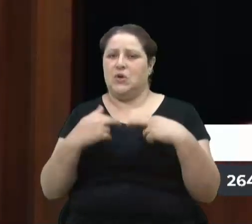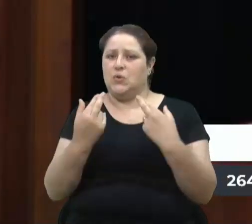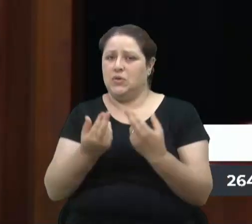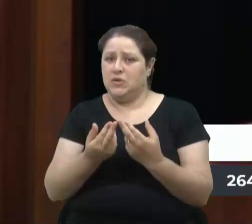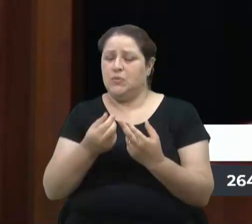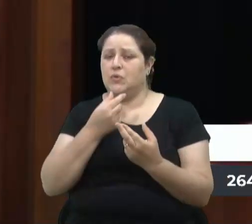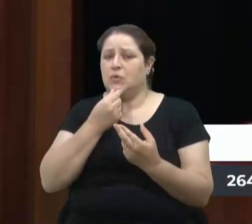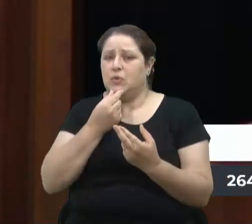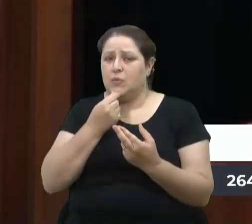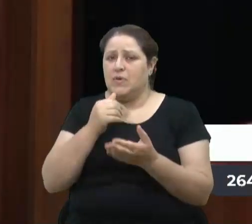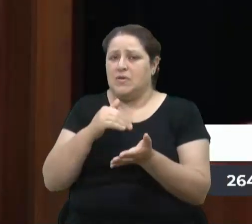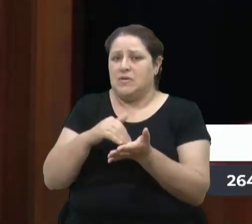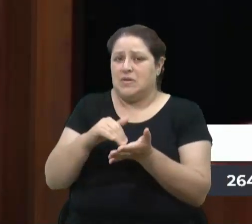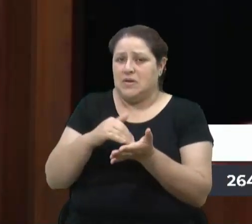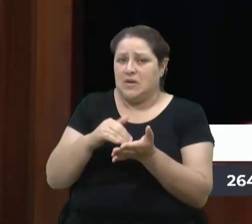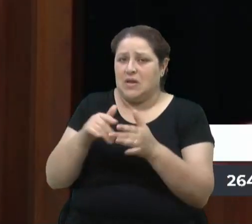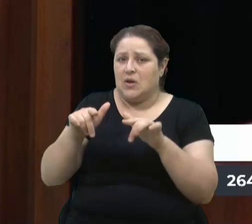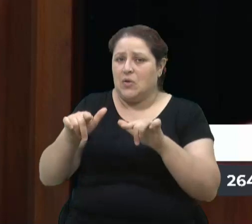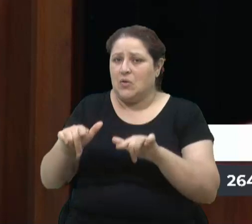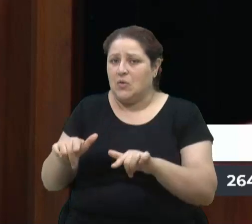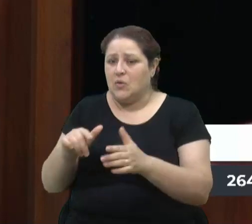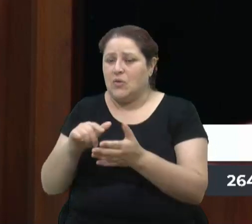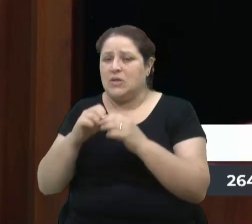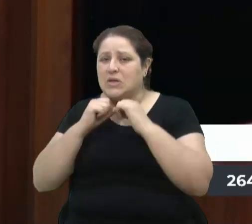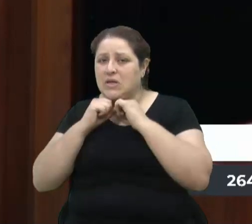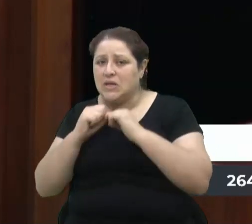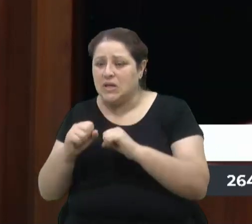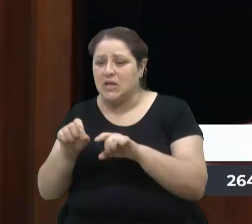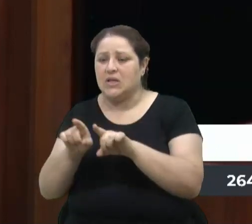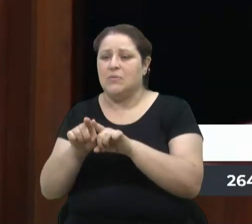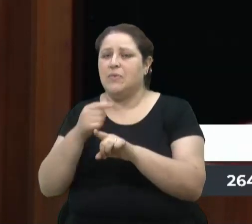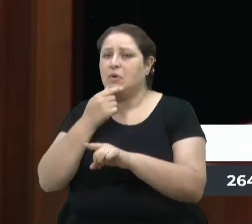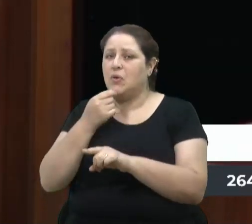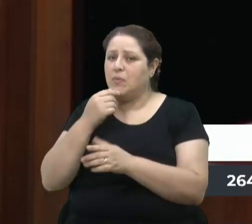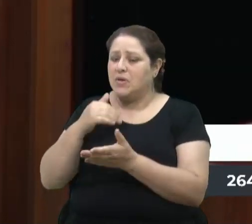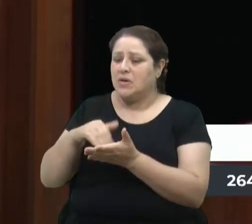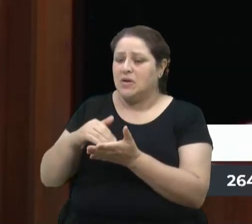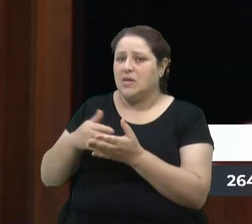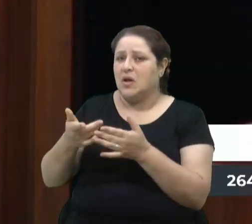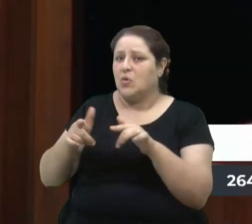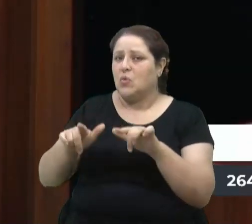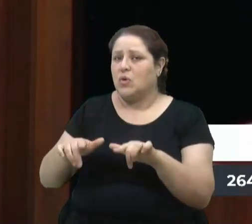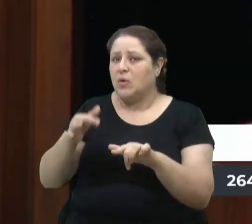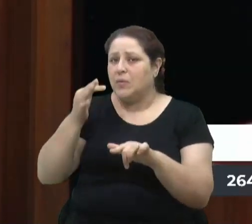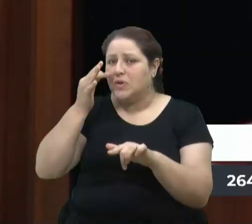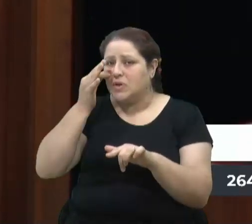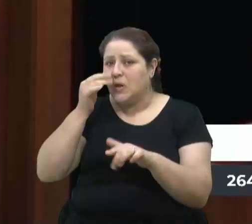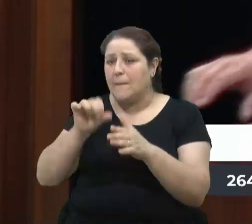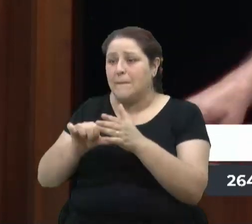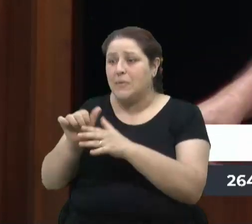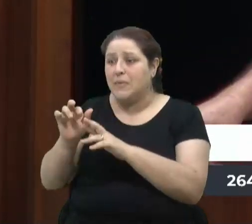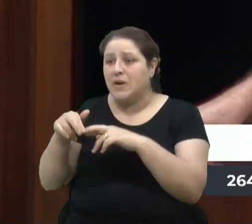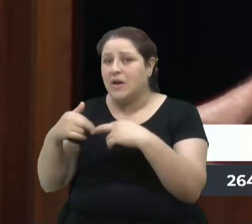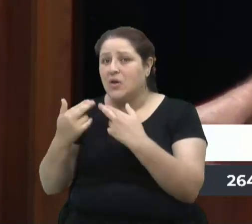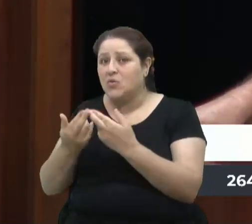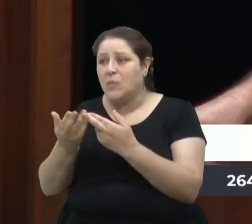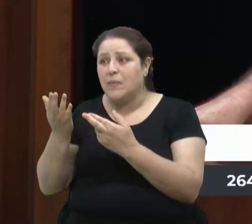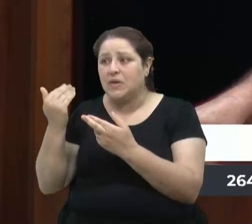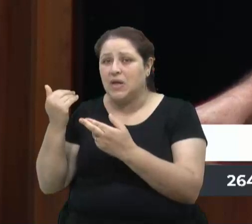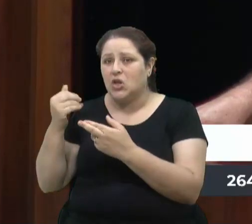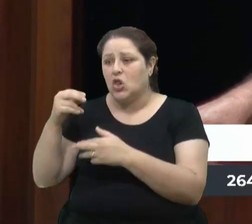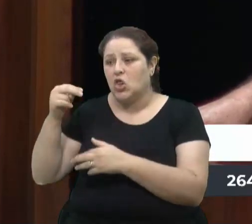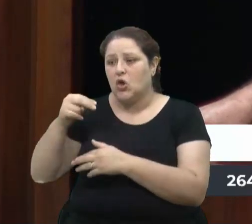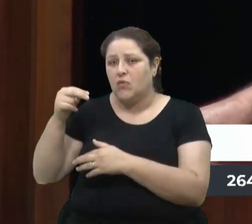secretaria. Reunimos com o secretário lá no local. Começamos a primeira reunião, foi lá em novembro de